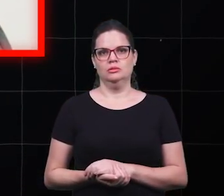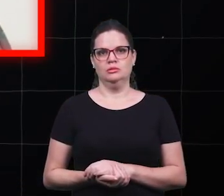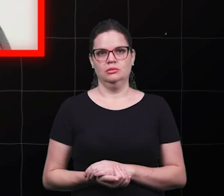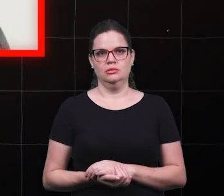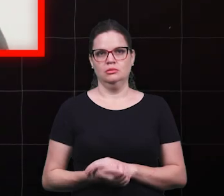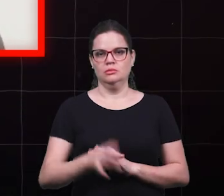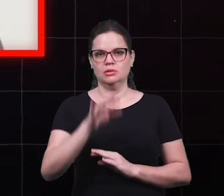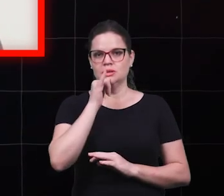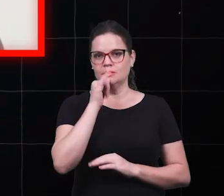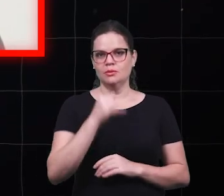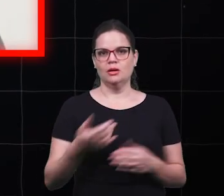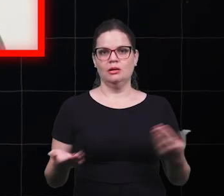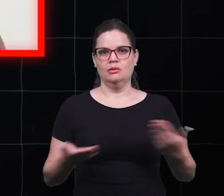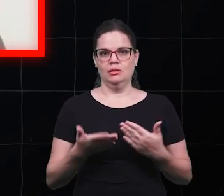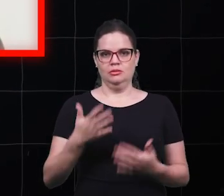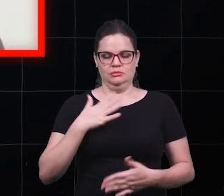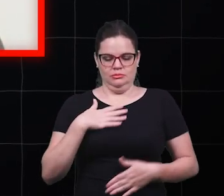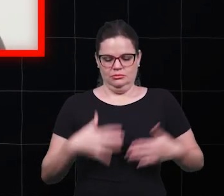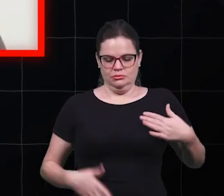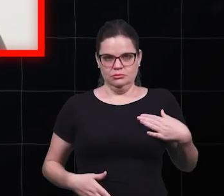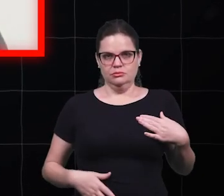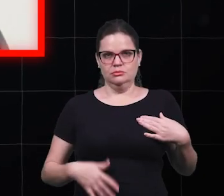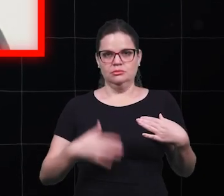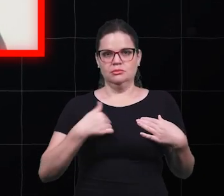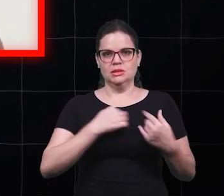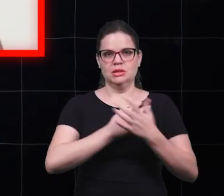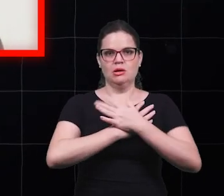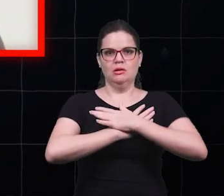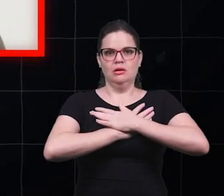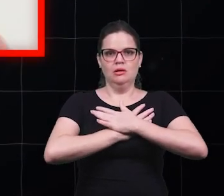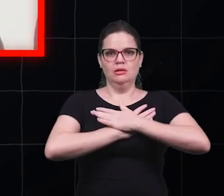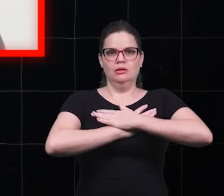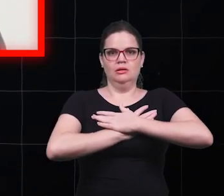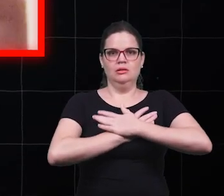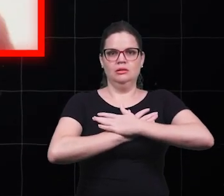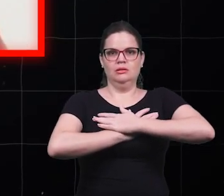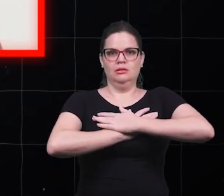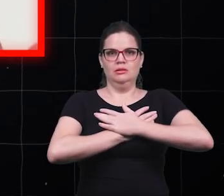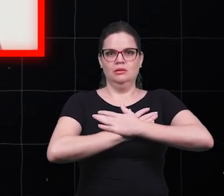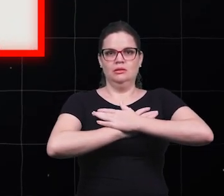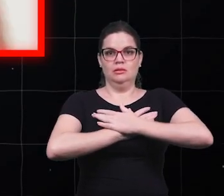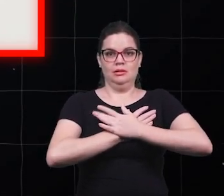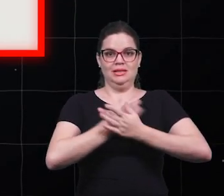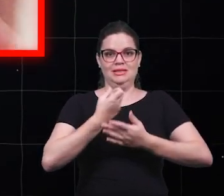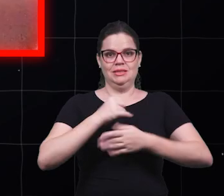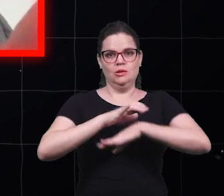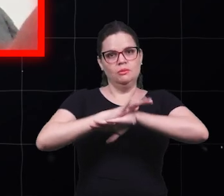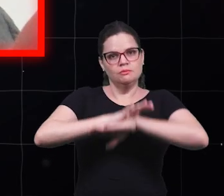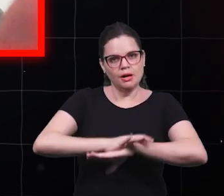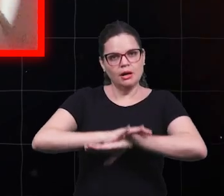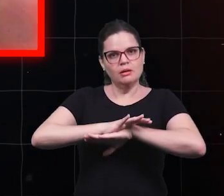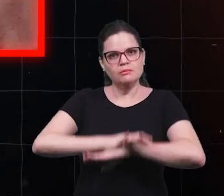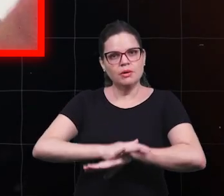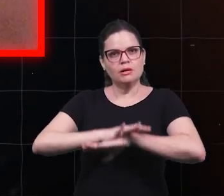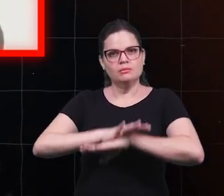cardiopulmonar. O que acontece numa reanimação cardiopulmonar? Há ali uma